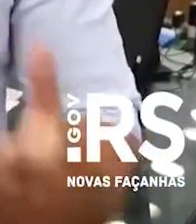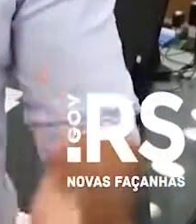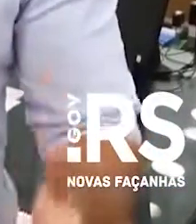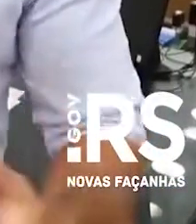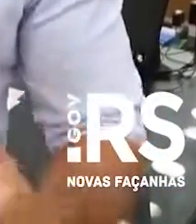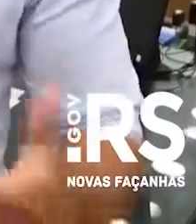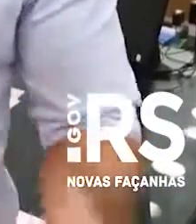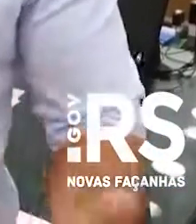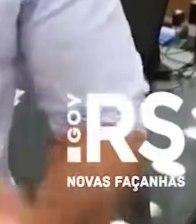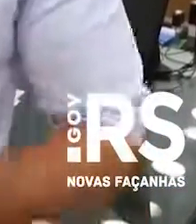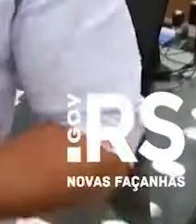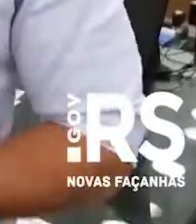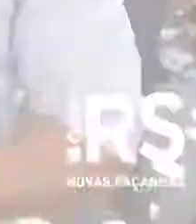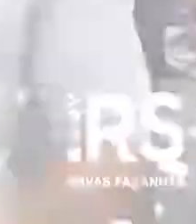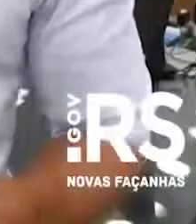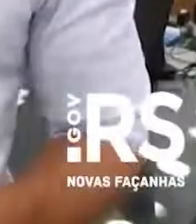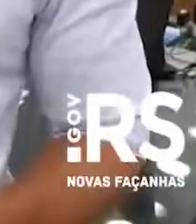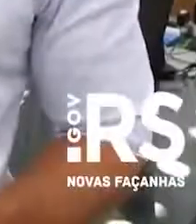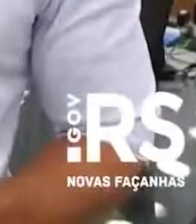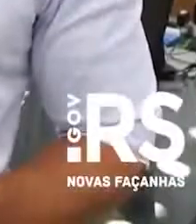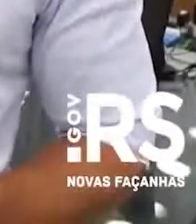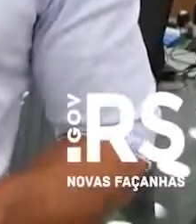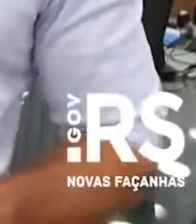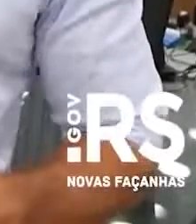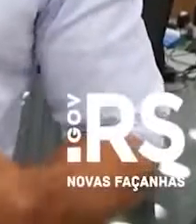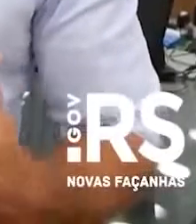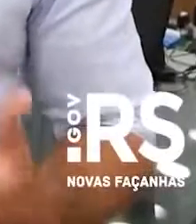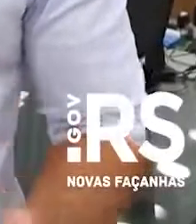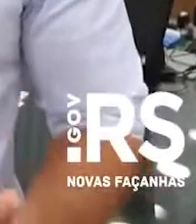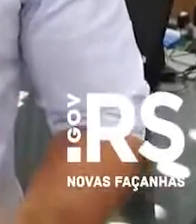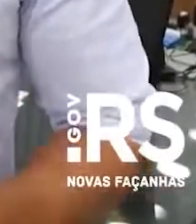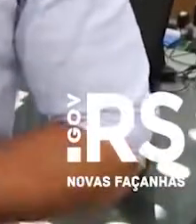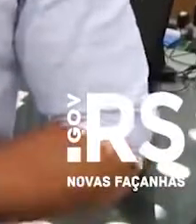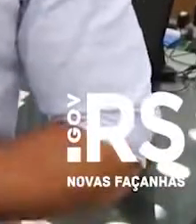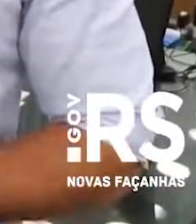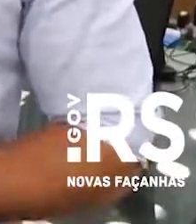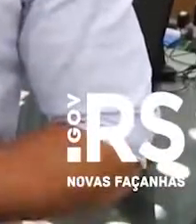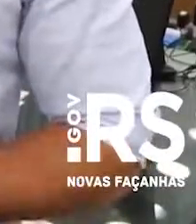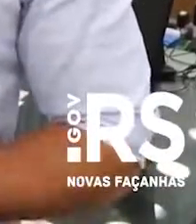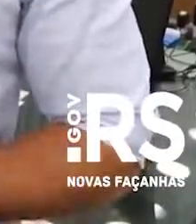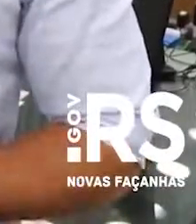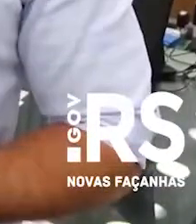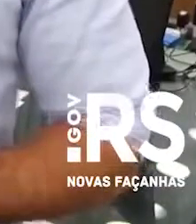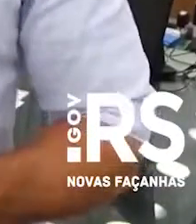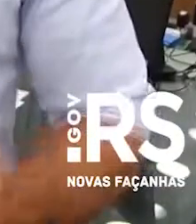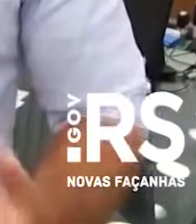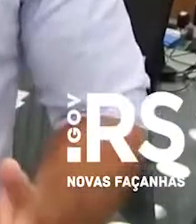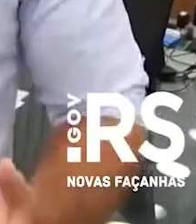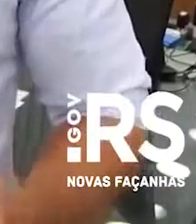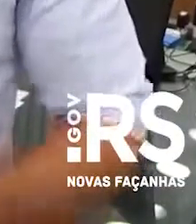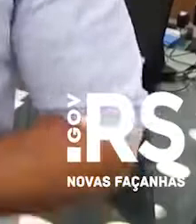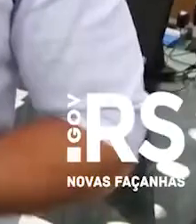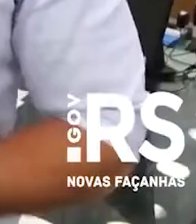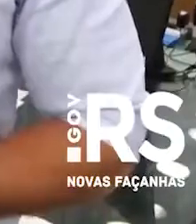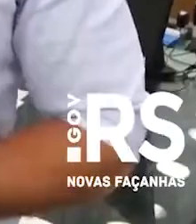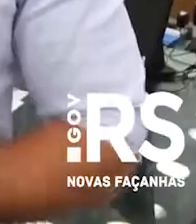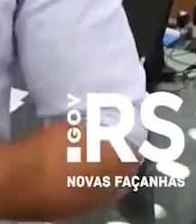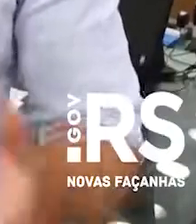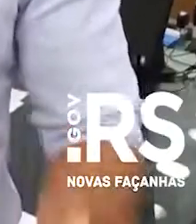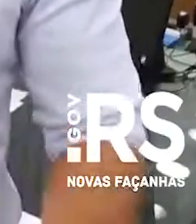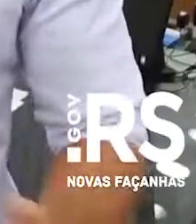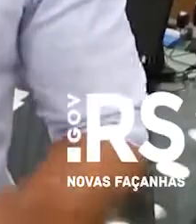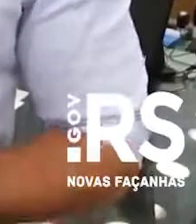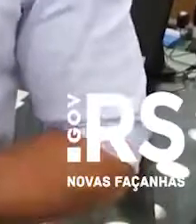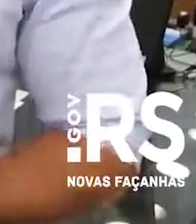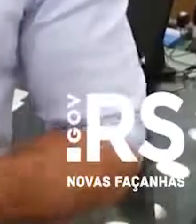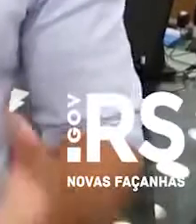produtos, como o álcool em gel, máscaras. Procure o Procon no momento que detectar algum aumento excessivo desses produtos,